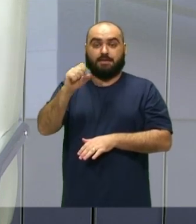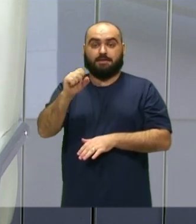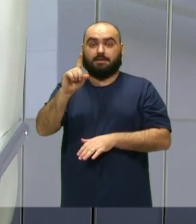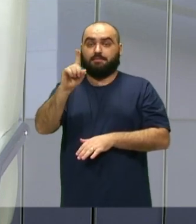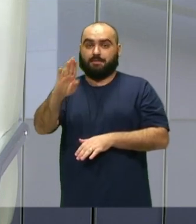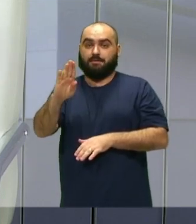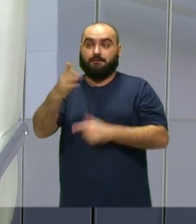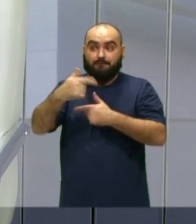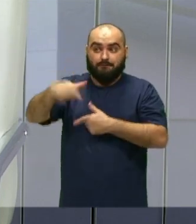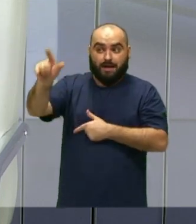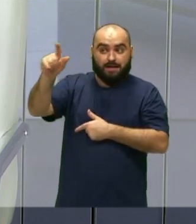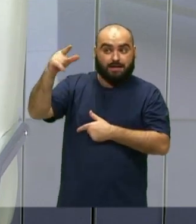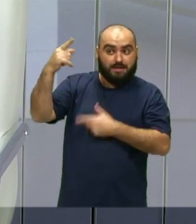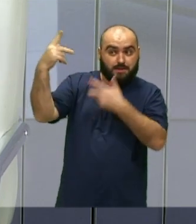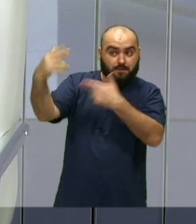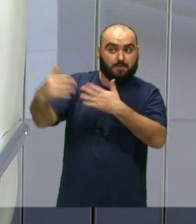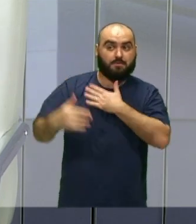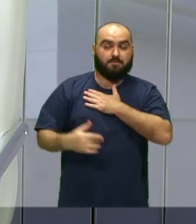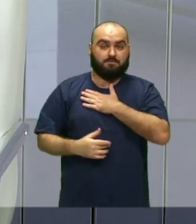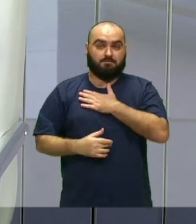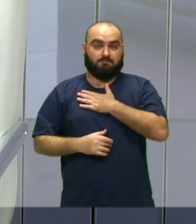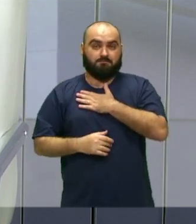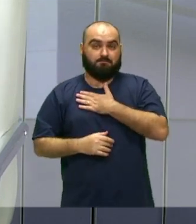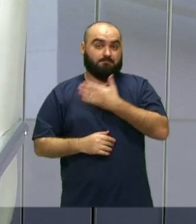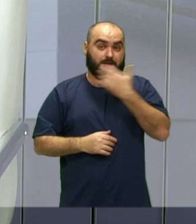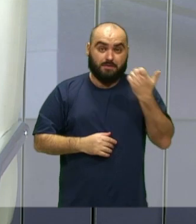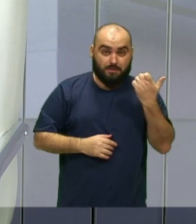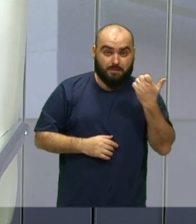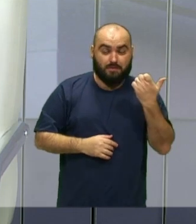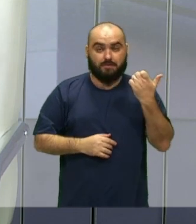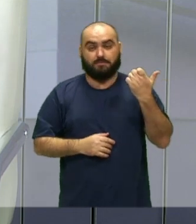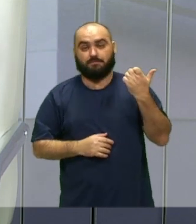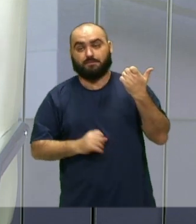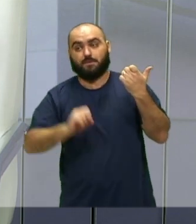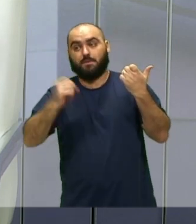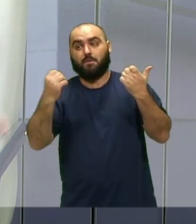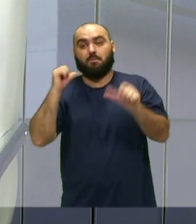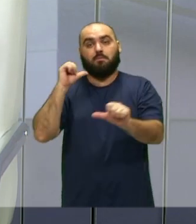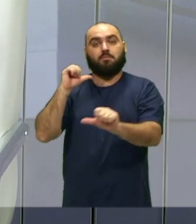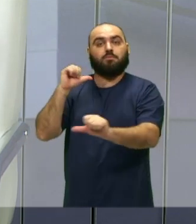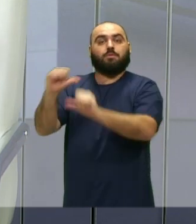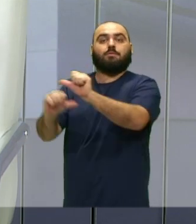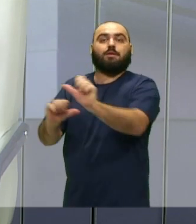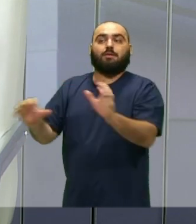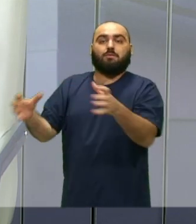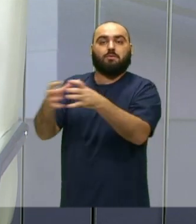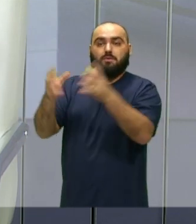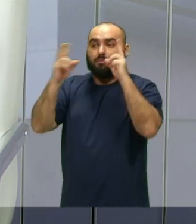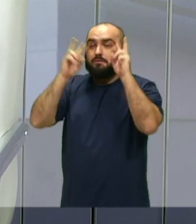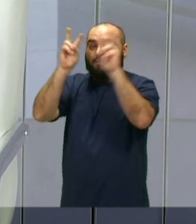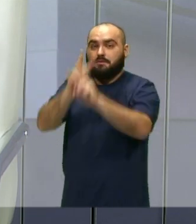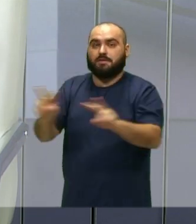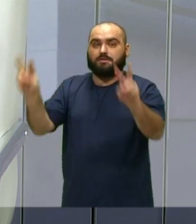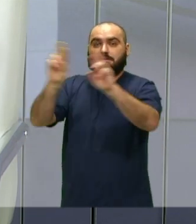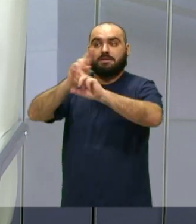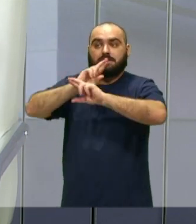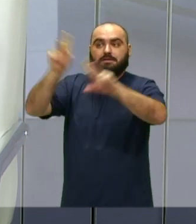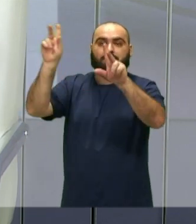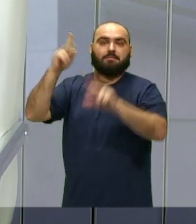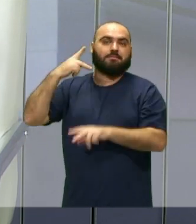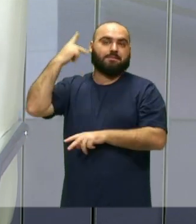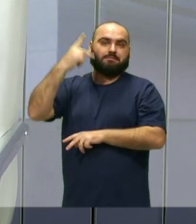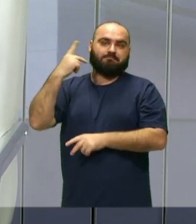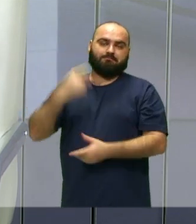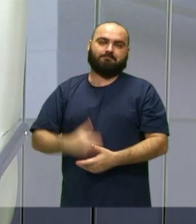PSDB que eu conheço. Se ele vai melhorar, se ele vai ter uma outra visão do que eu entendo de política, então